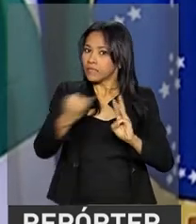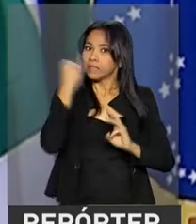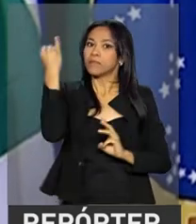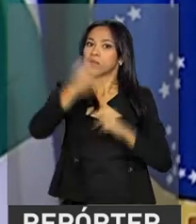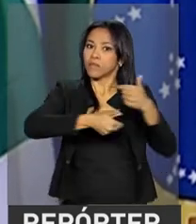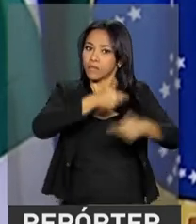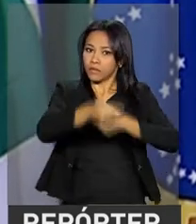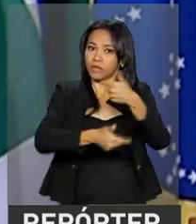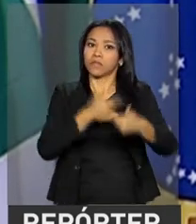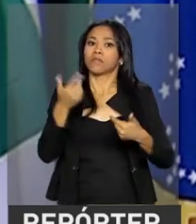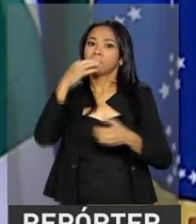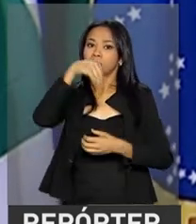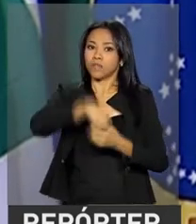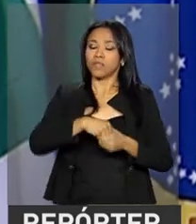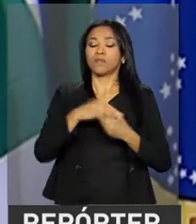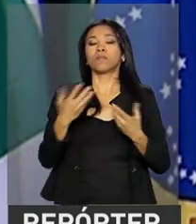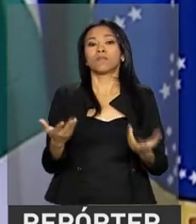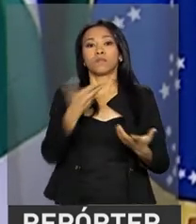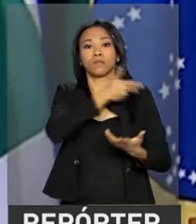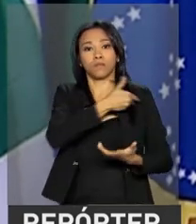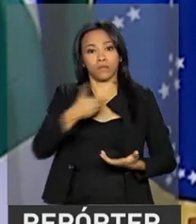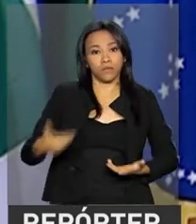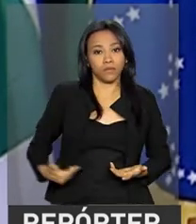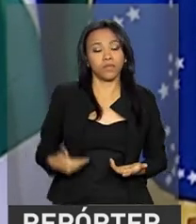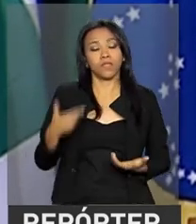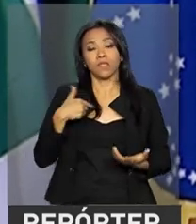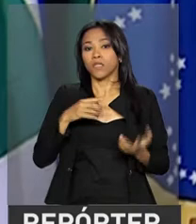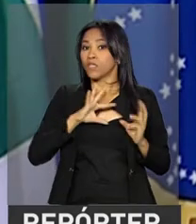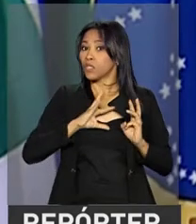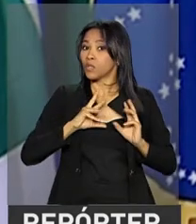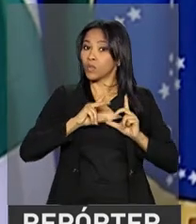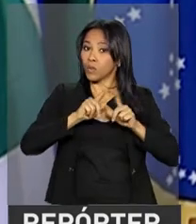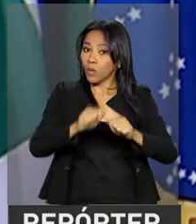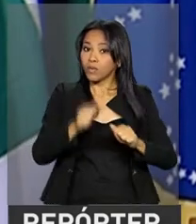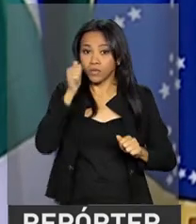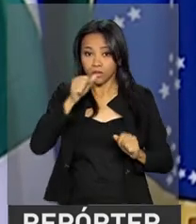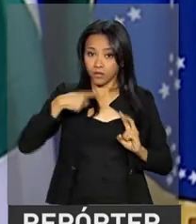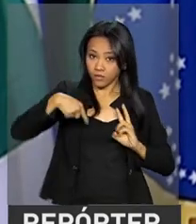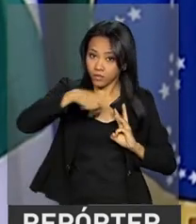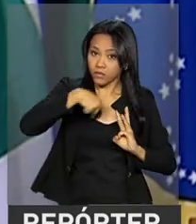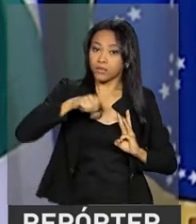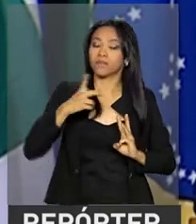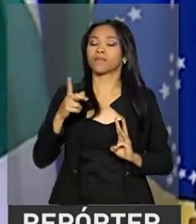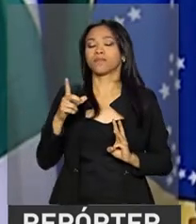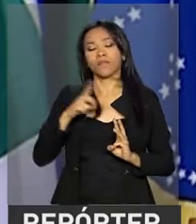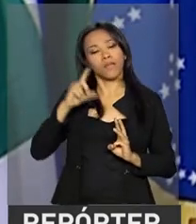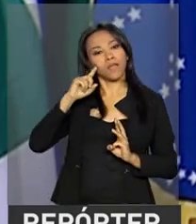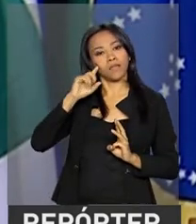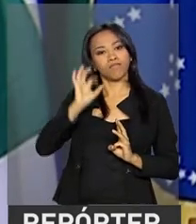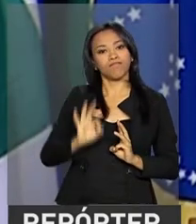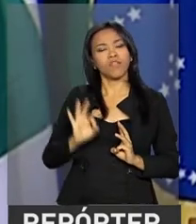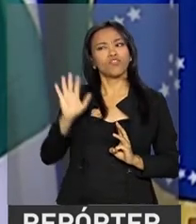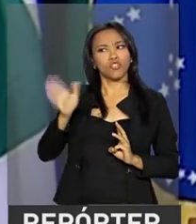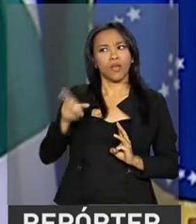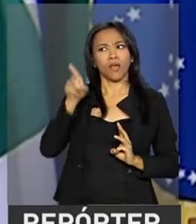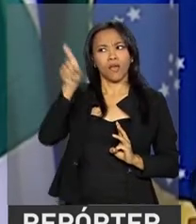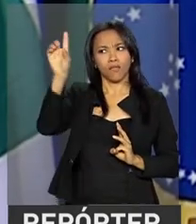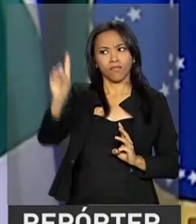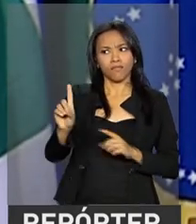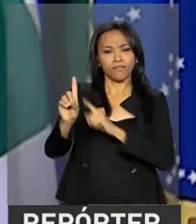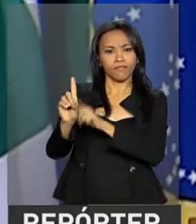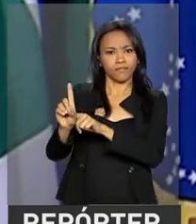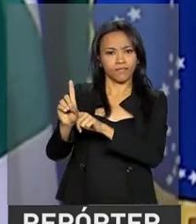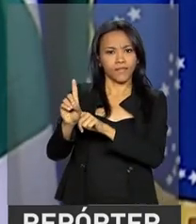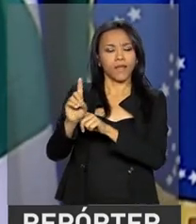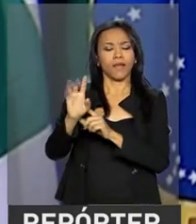fundamentais no nosso sistema e todas elas têm a mais absoluta convicção. Já ouvi a doutora, a